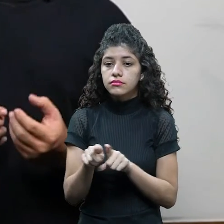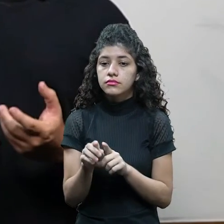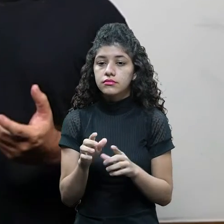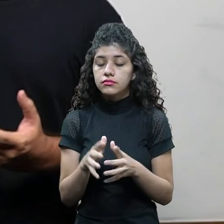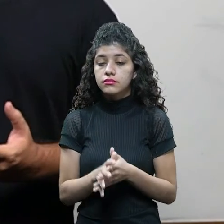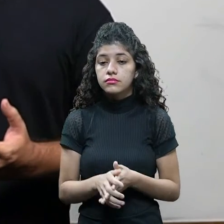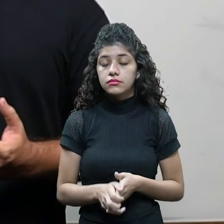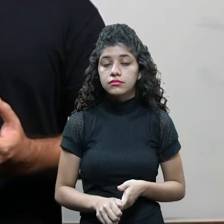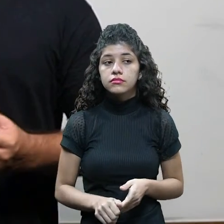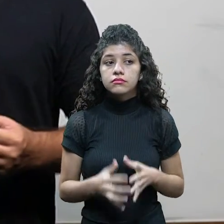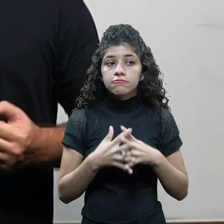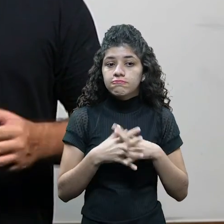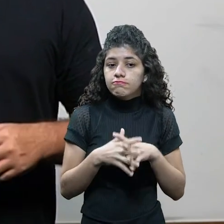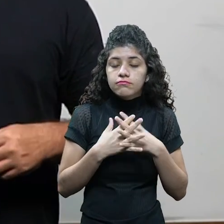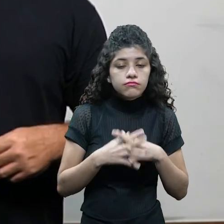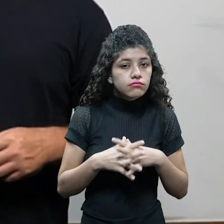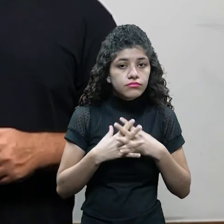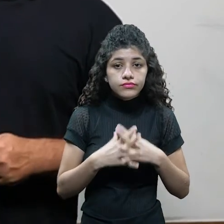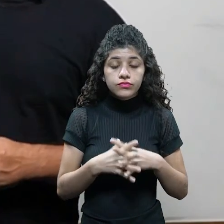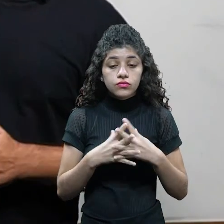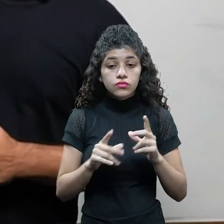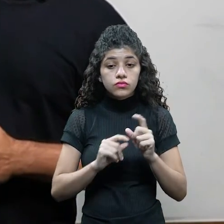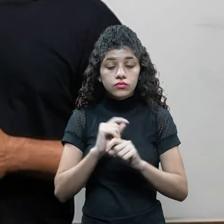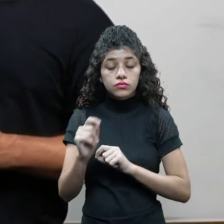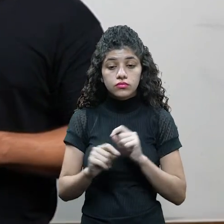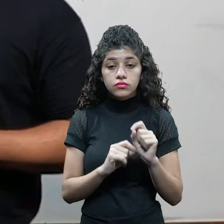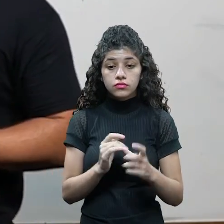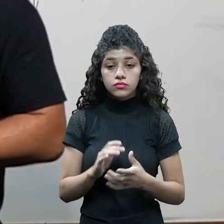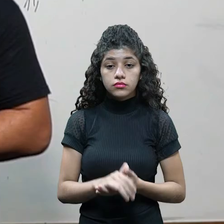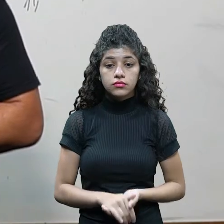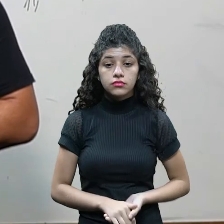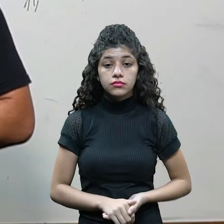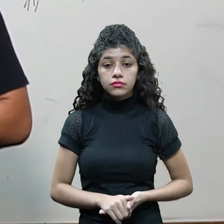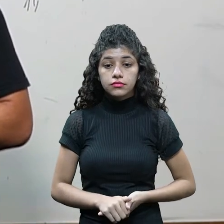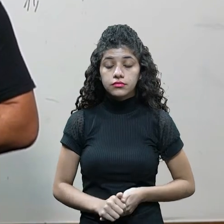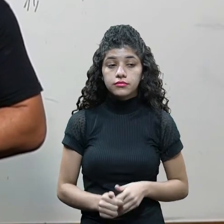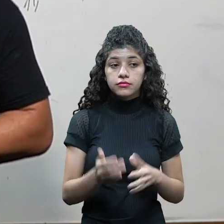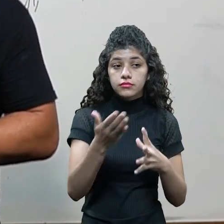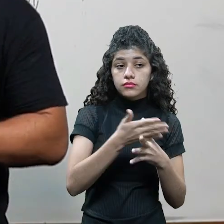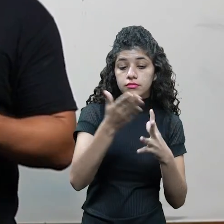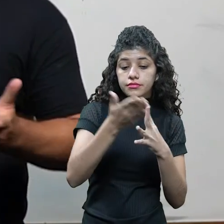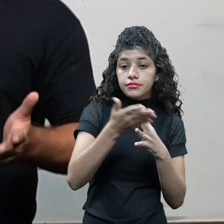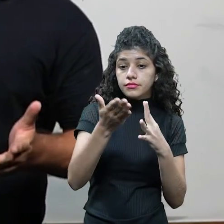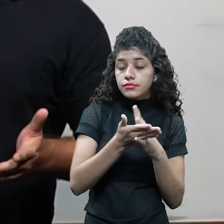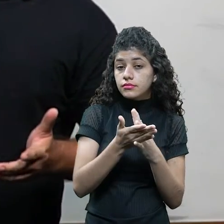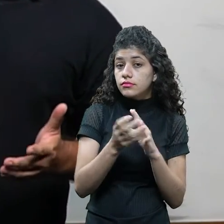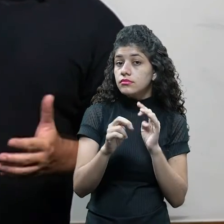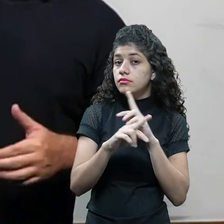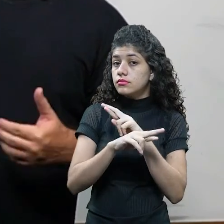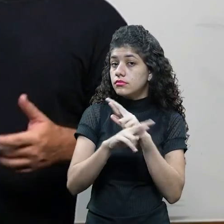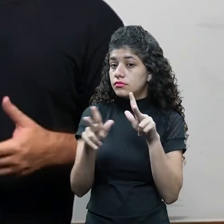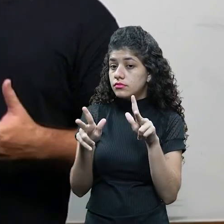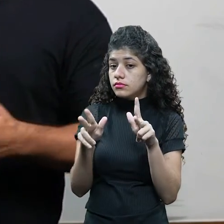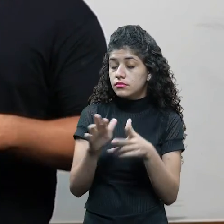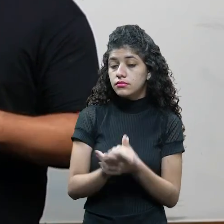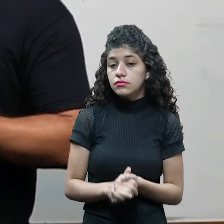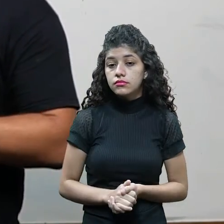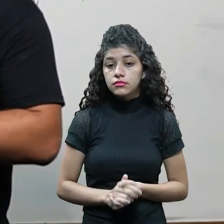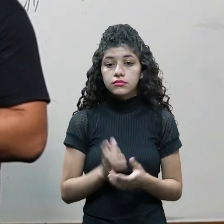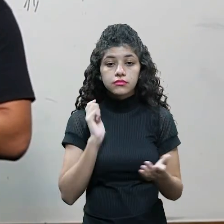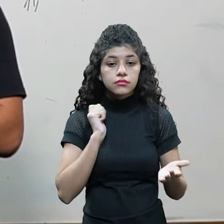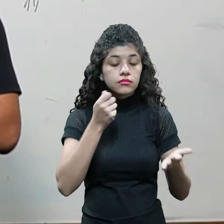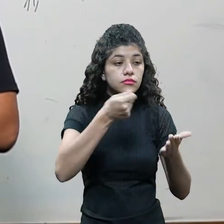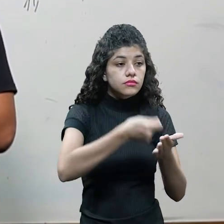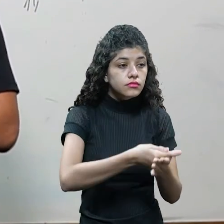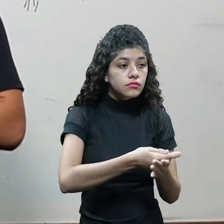confundir financiamento com parcelamento de crediário. Eu vou comprar